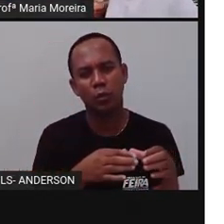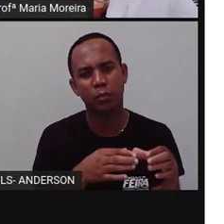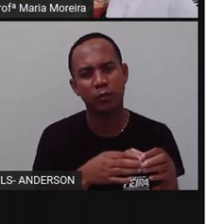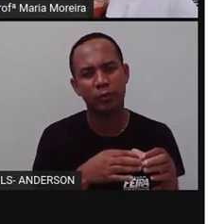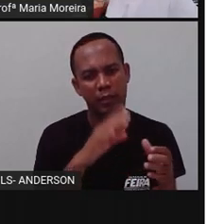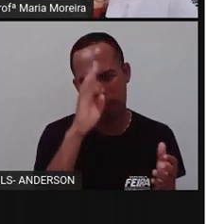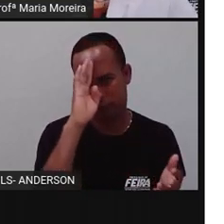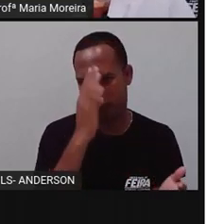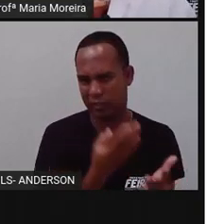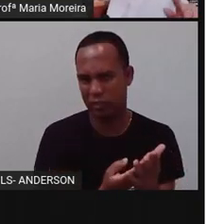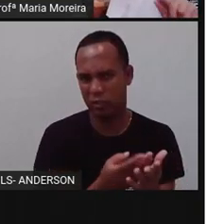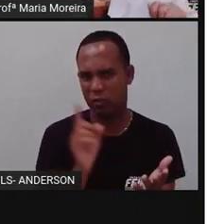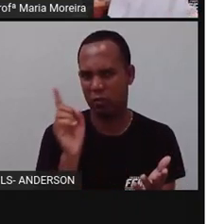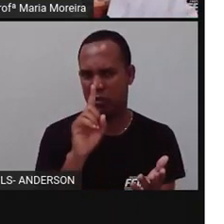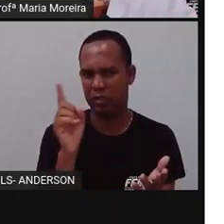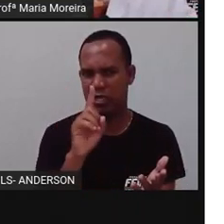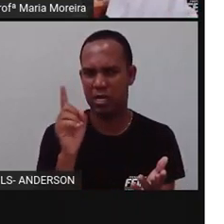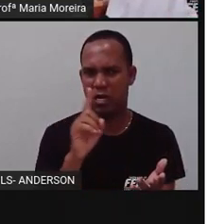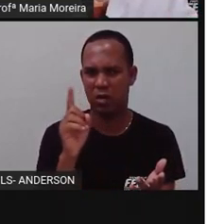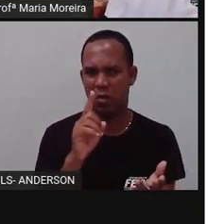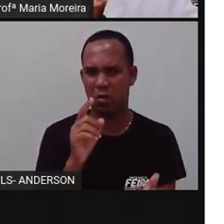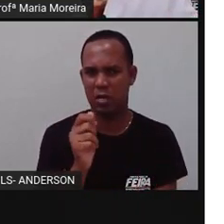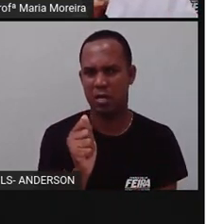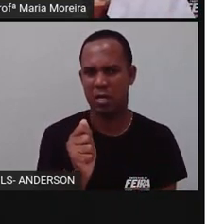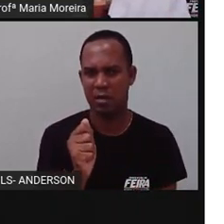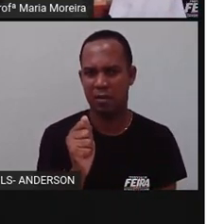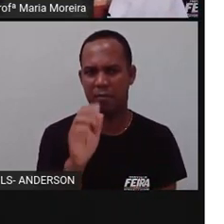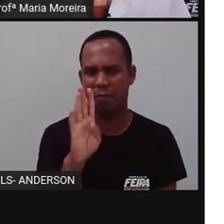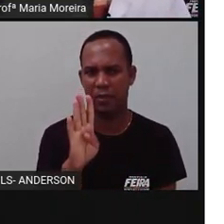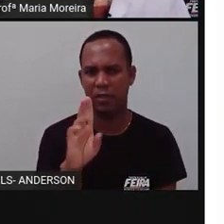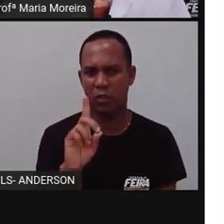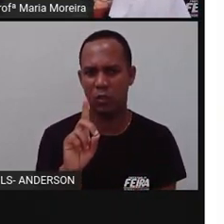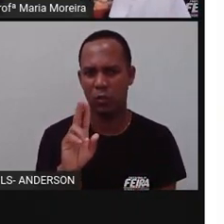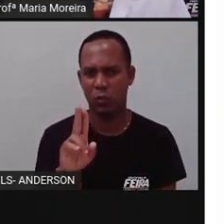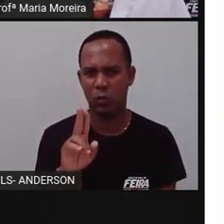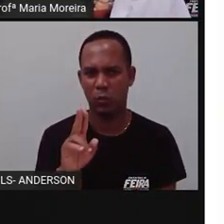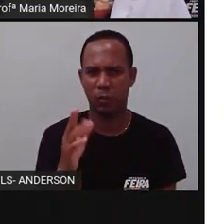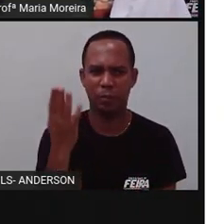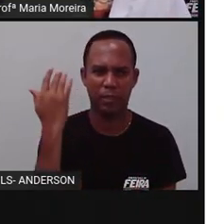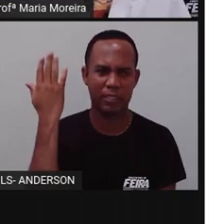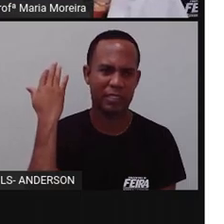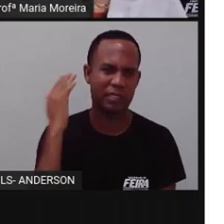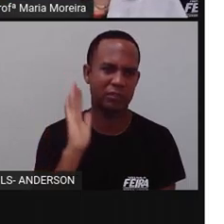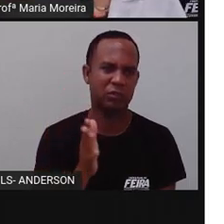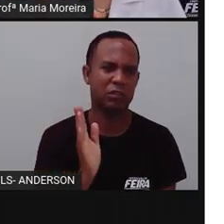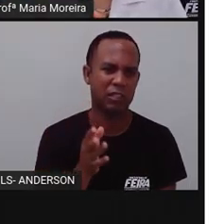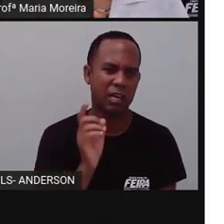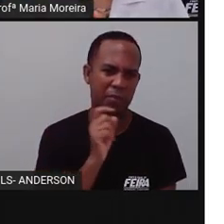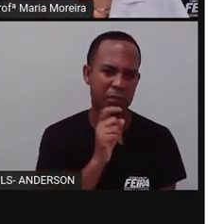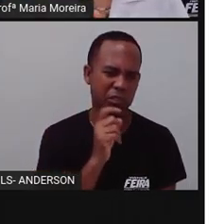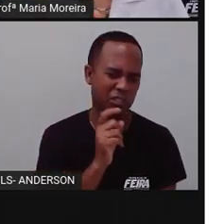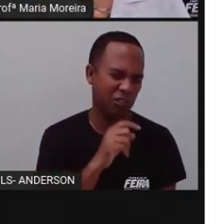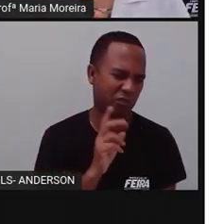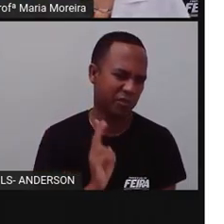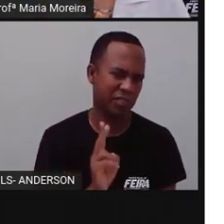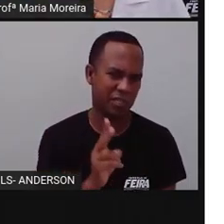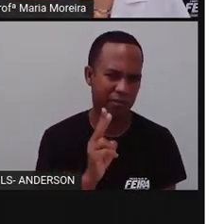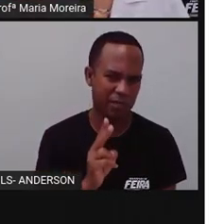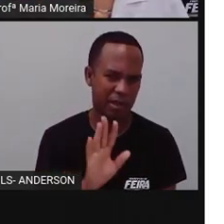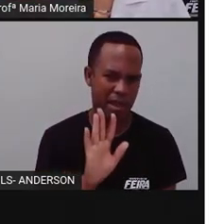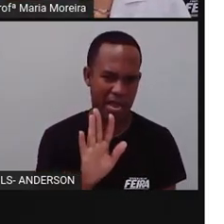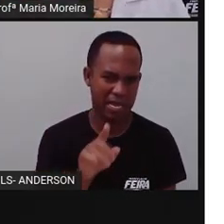Abdu? Porque ele fez uma coisa, ele já havia o quê? Mentido. E aí ninguém acreditou. Então,